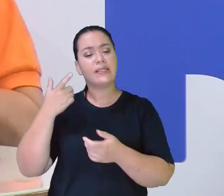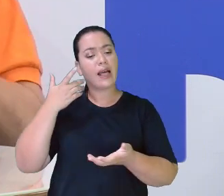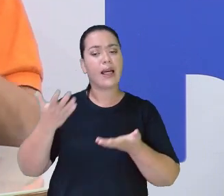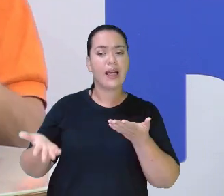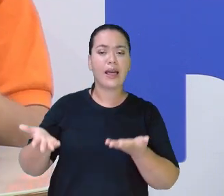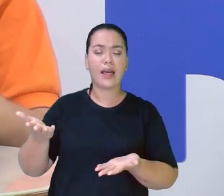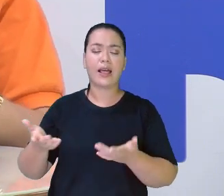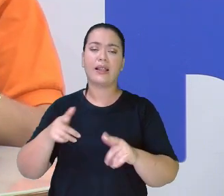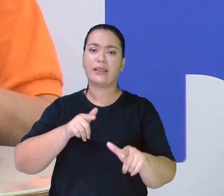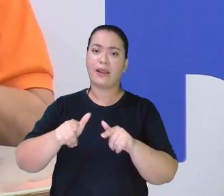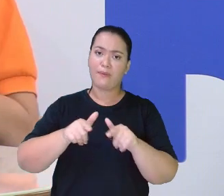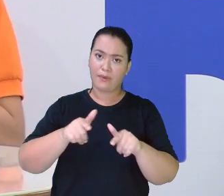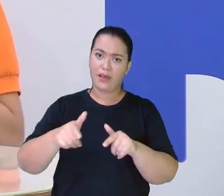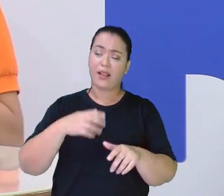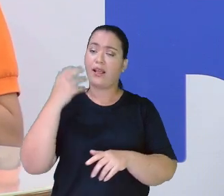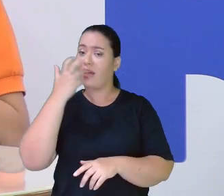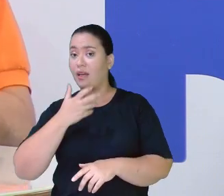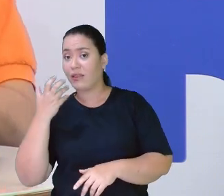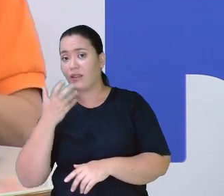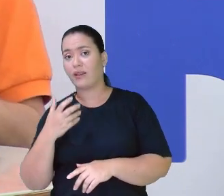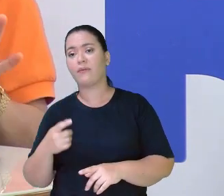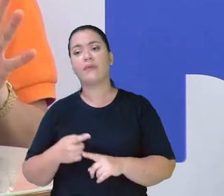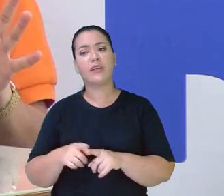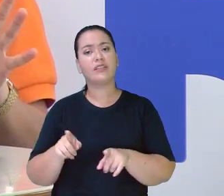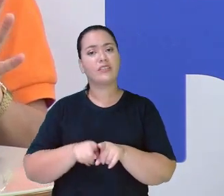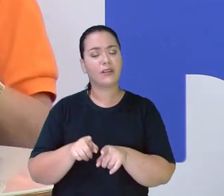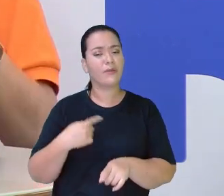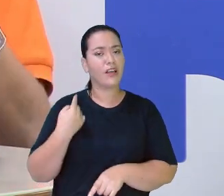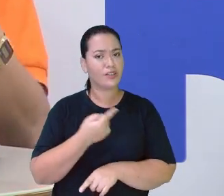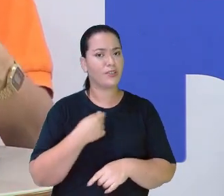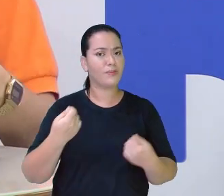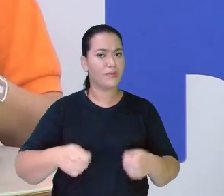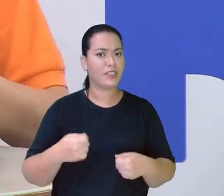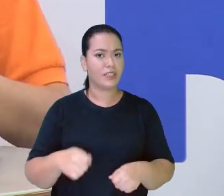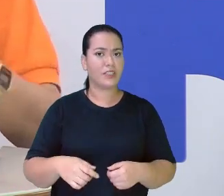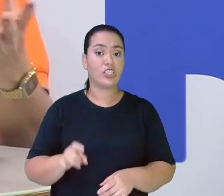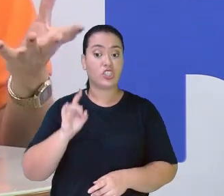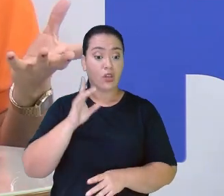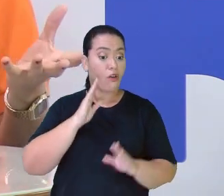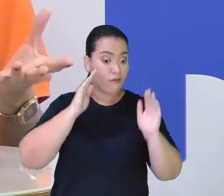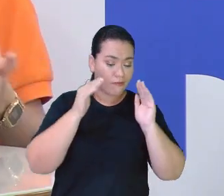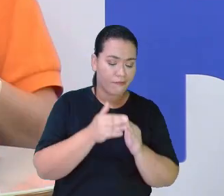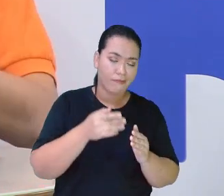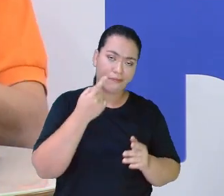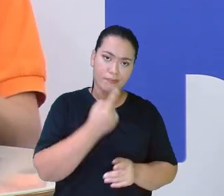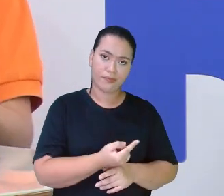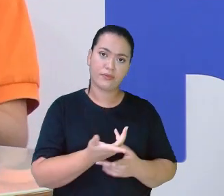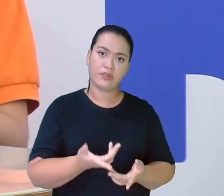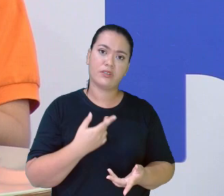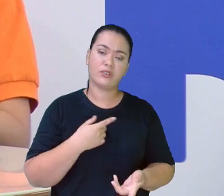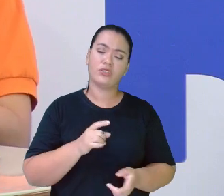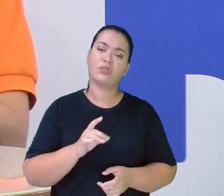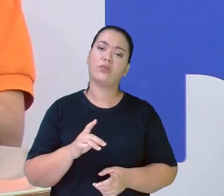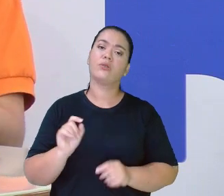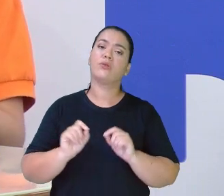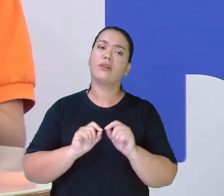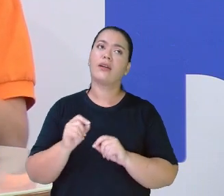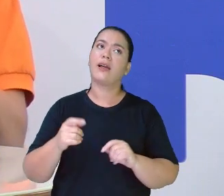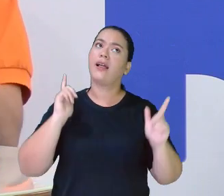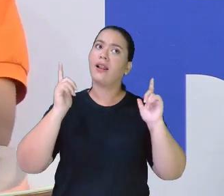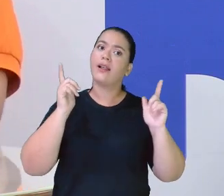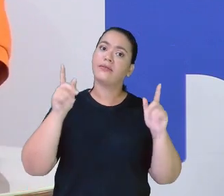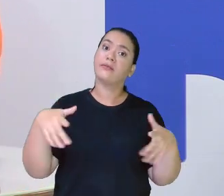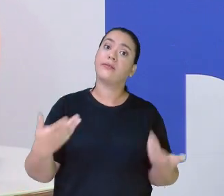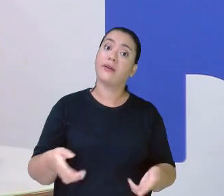essa questão do trabalho com a cantoria, assim como a gente, né? Não dá só para a gente fazer as coisas que nos divertem, a